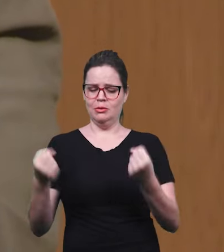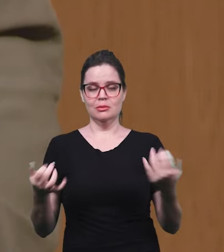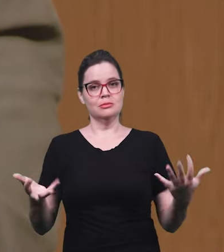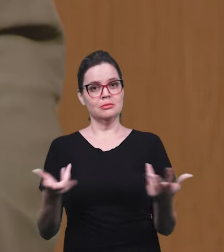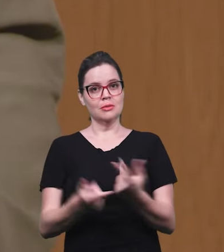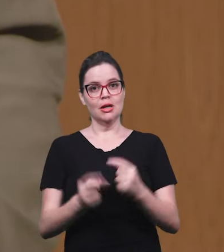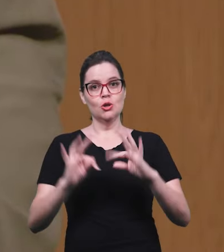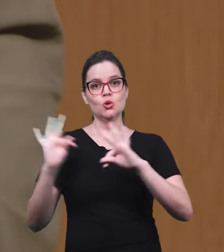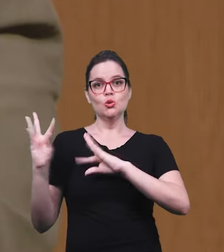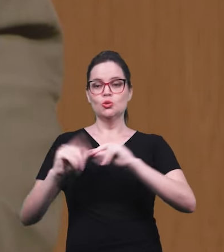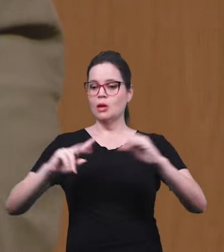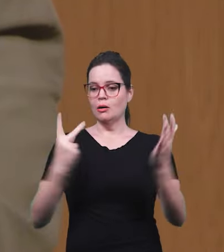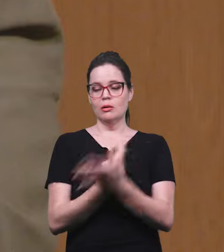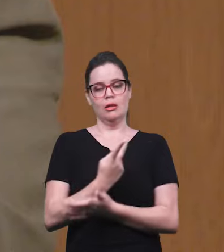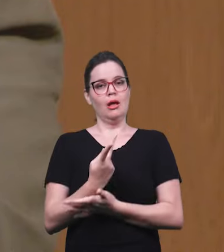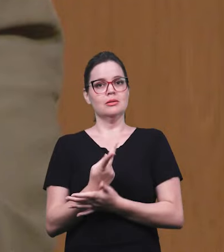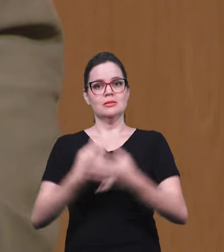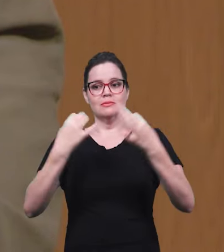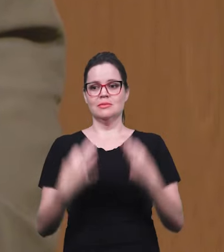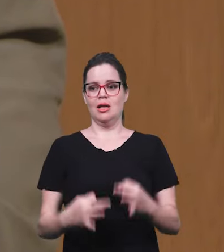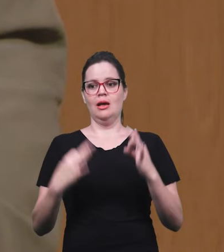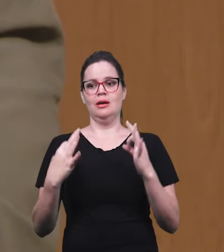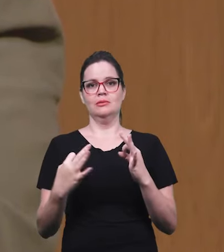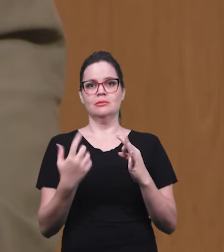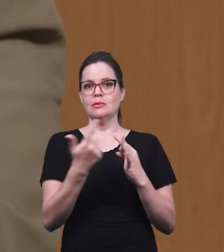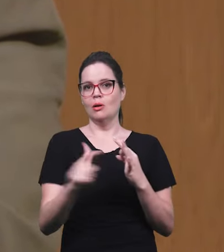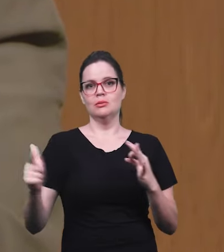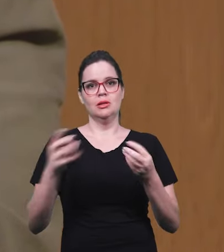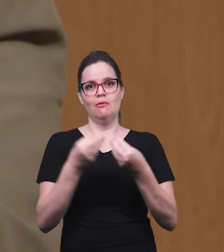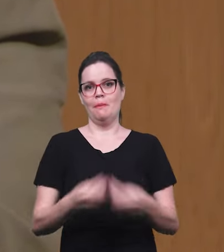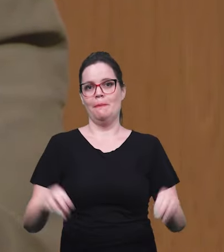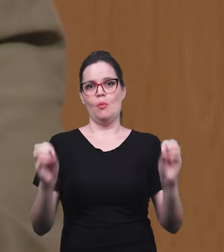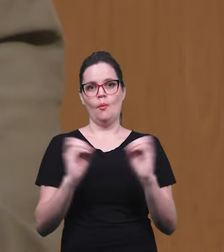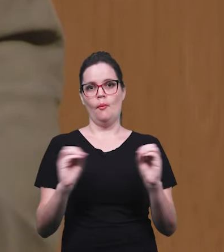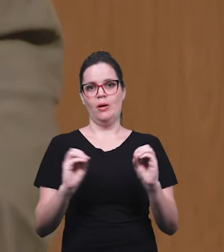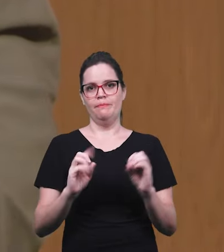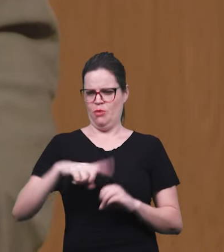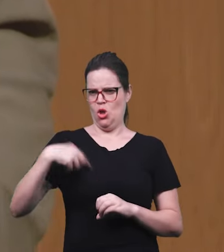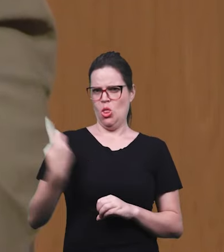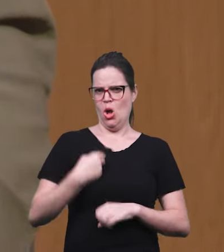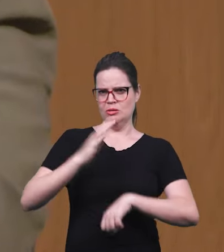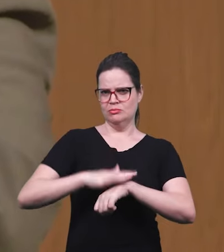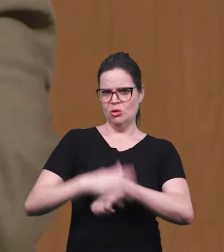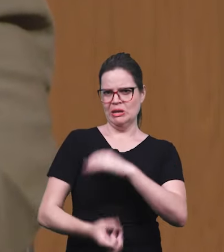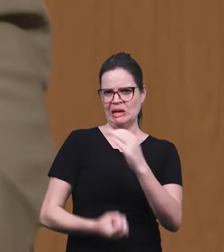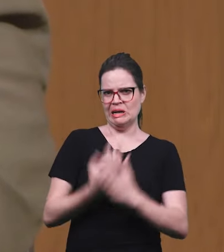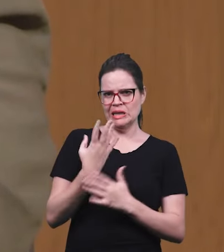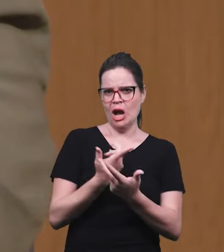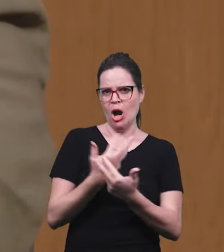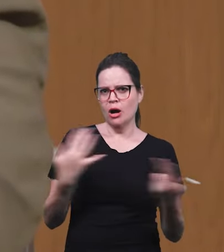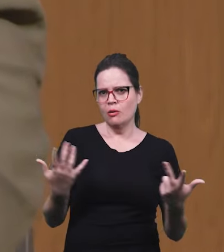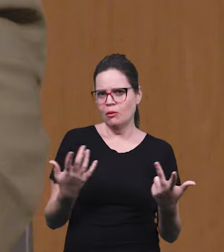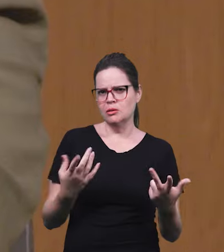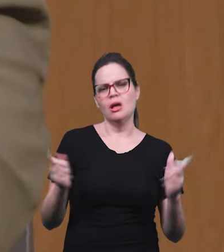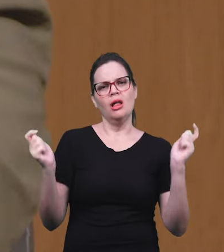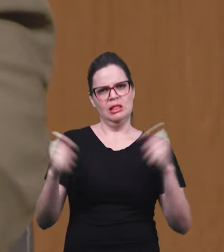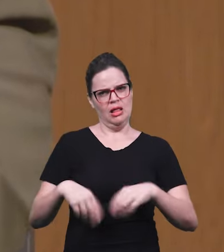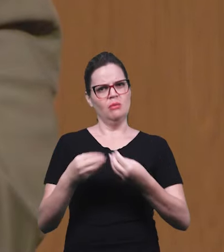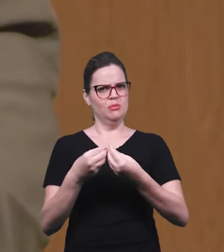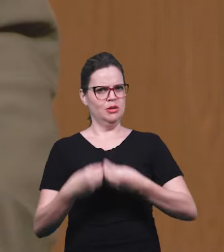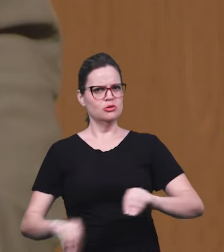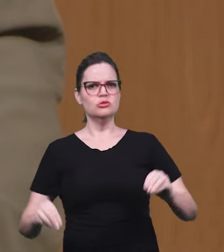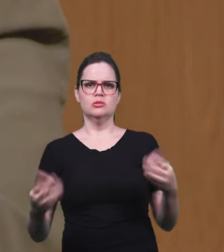coisas acontecem, não gera problema, não gera resíduo. A energia humana ela vai gerar um monte de resíduo, o carro vai gerar o CO2